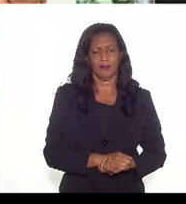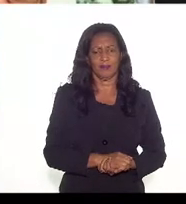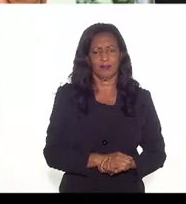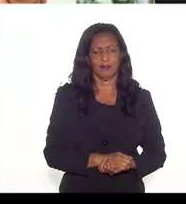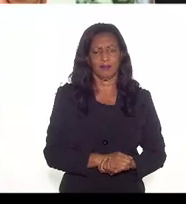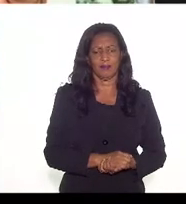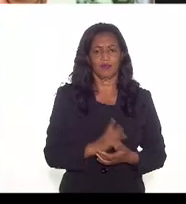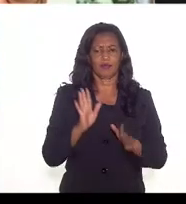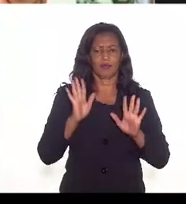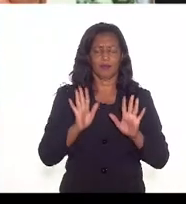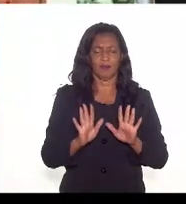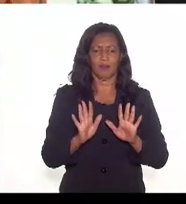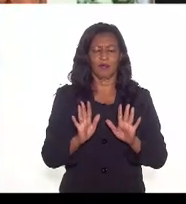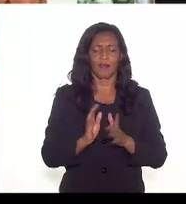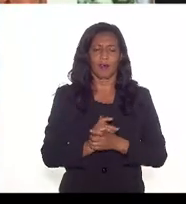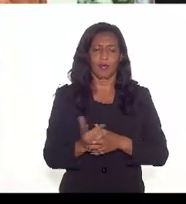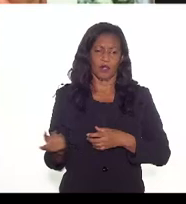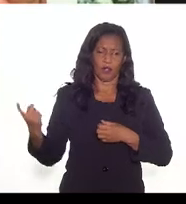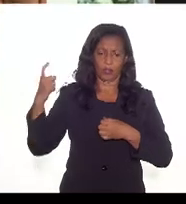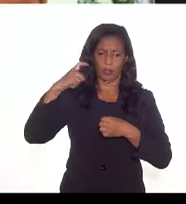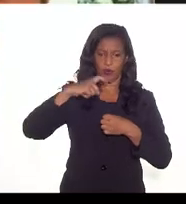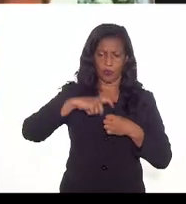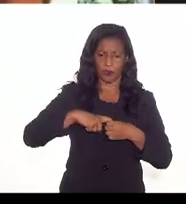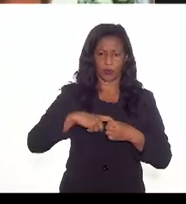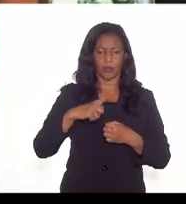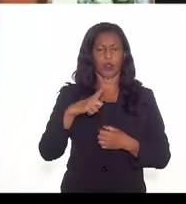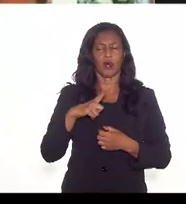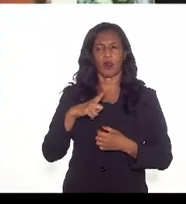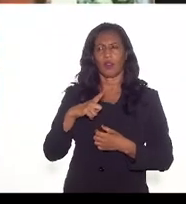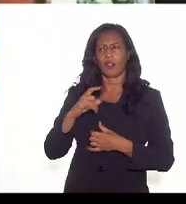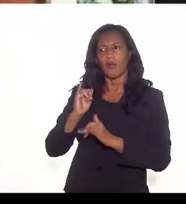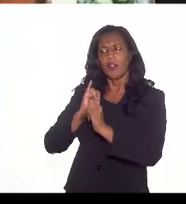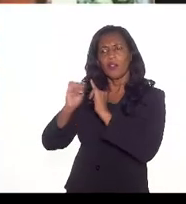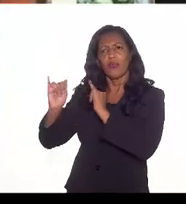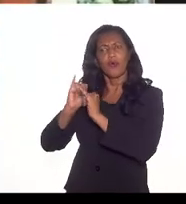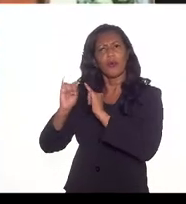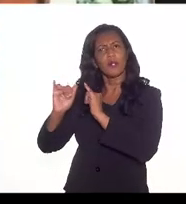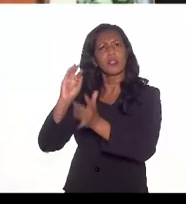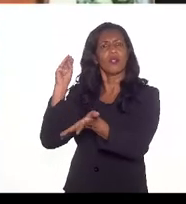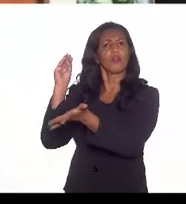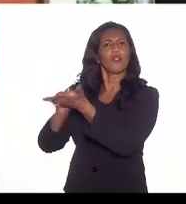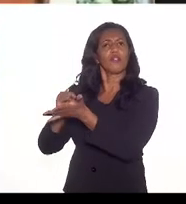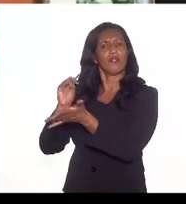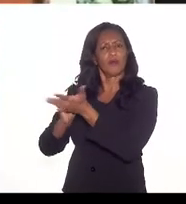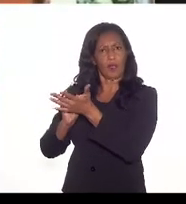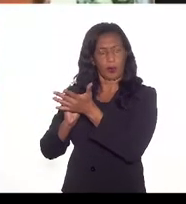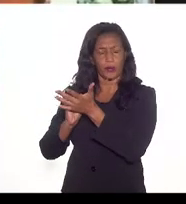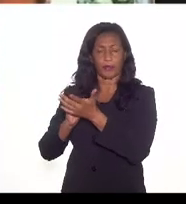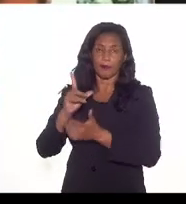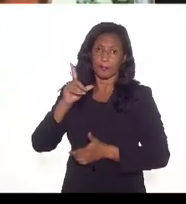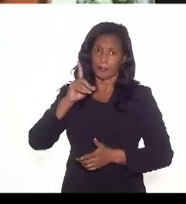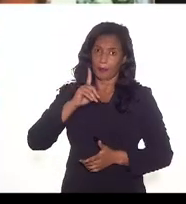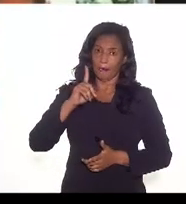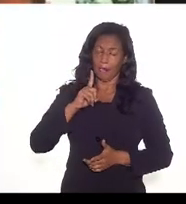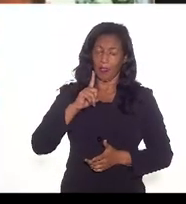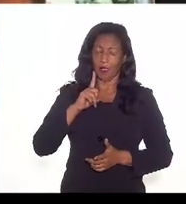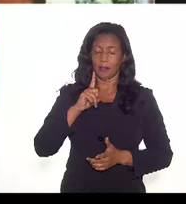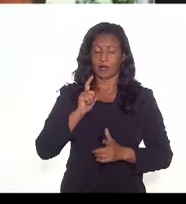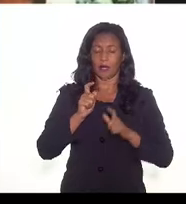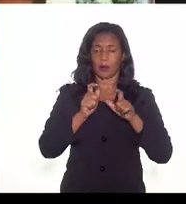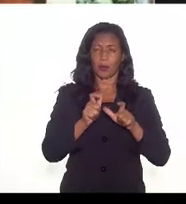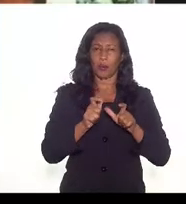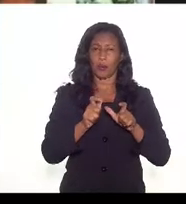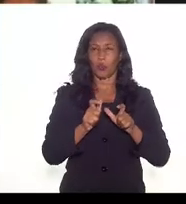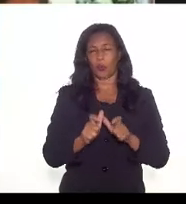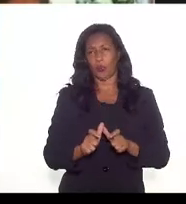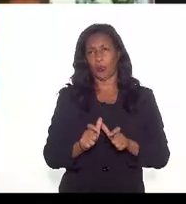Mas, voltando, é porque há muito pouca informação. Aí tem um determinado segmento que pode